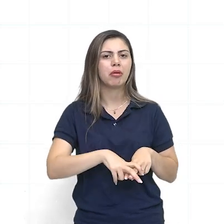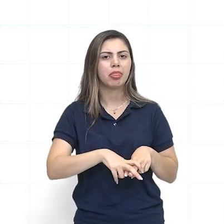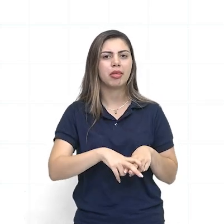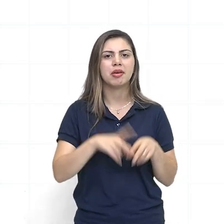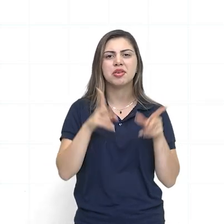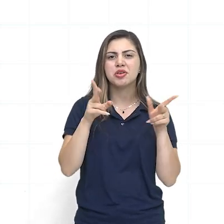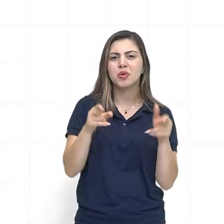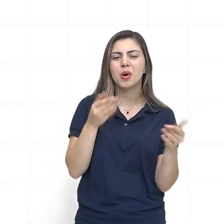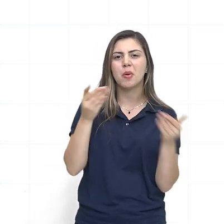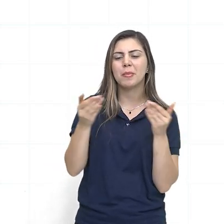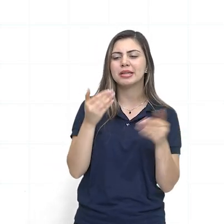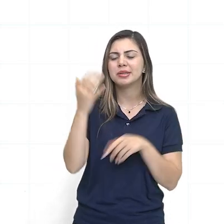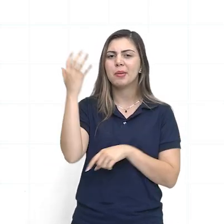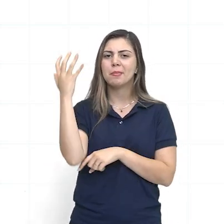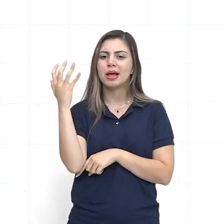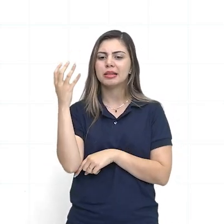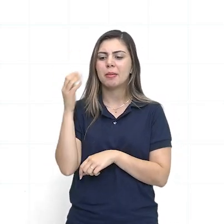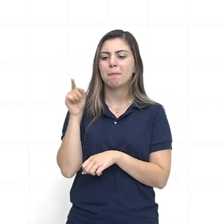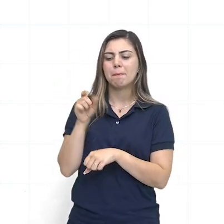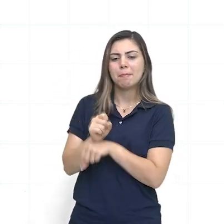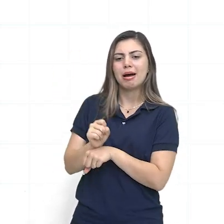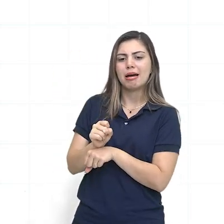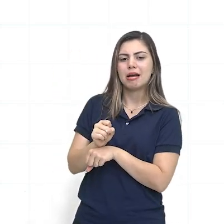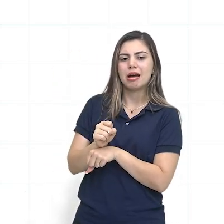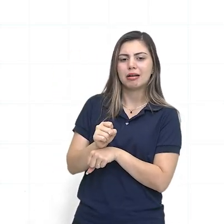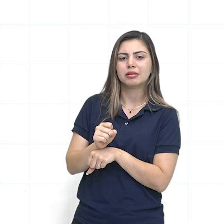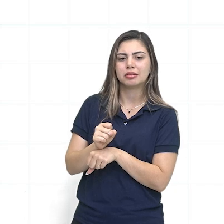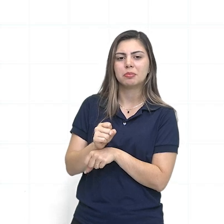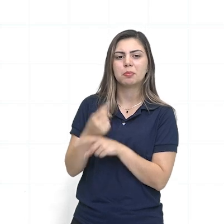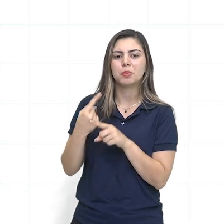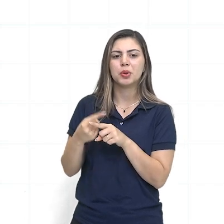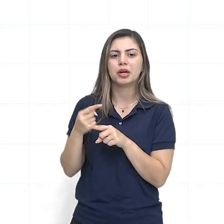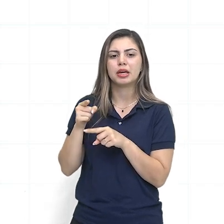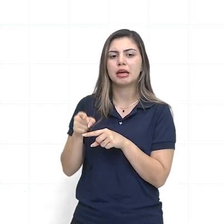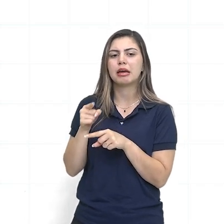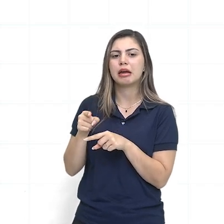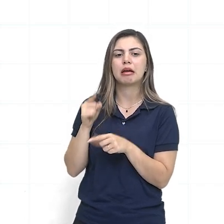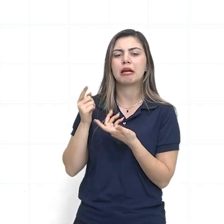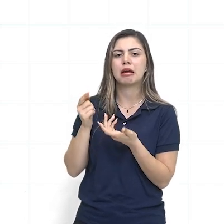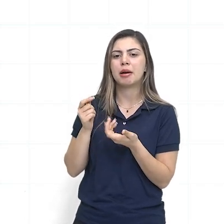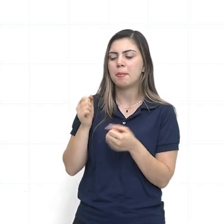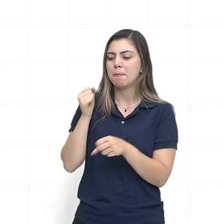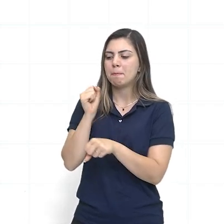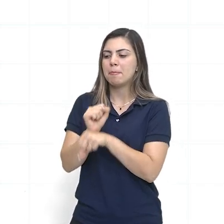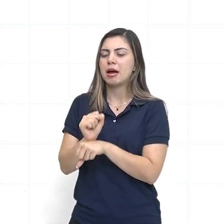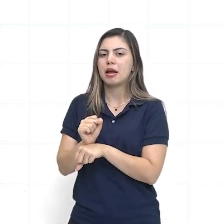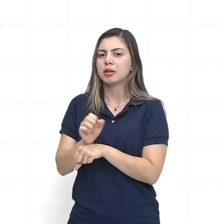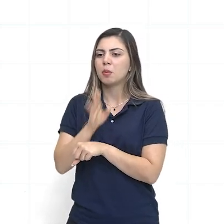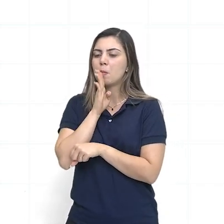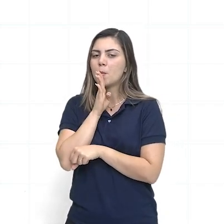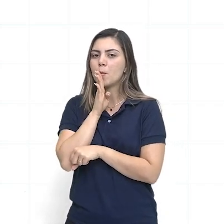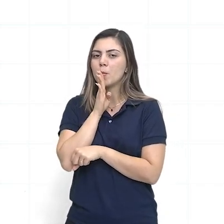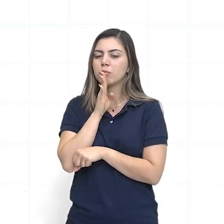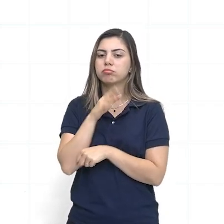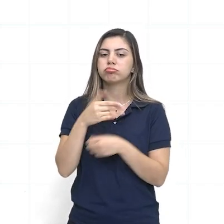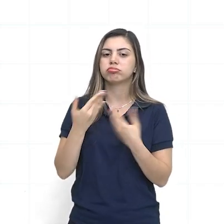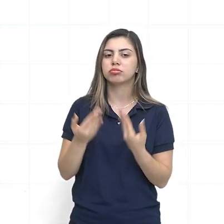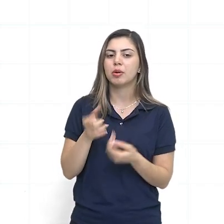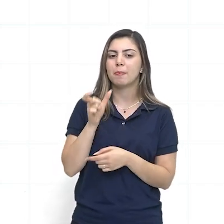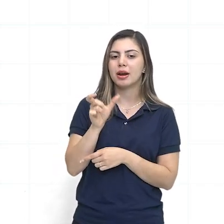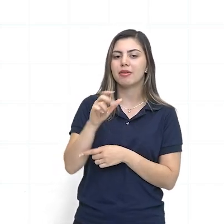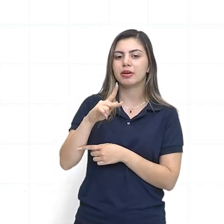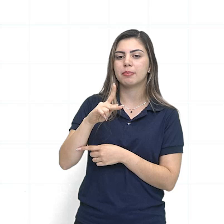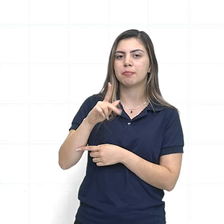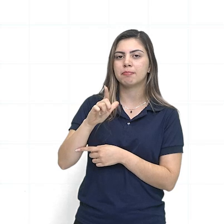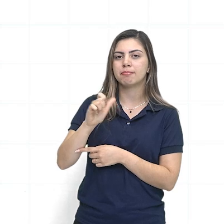né? Porque a planta ela não se movimenta, ela fica ali o tempo todo, ela fica fixa no lugar, né? E essa expressão